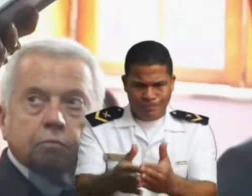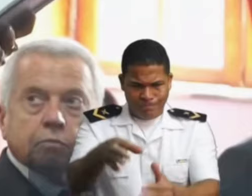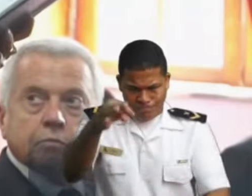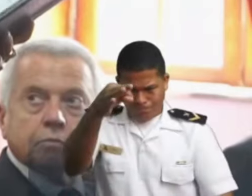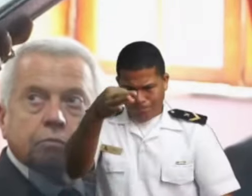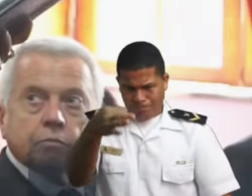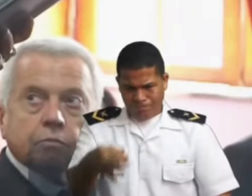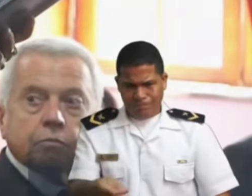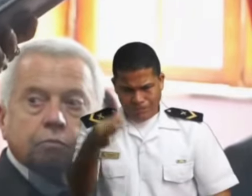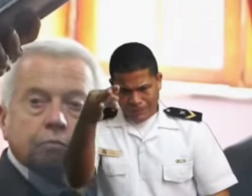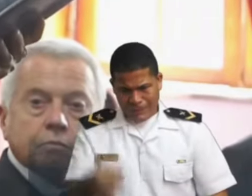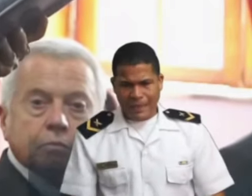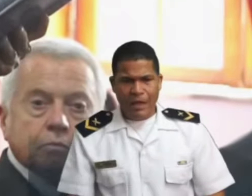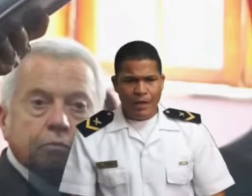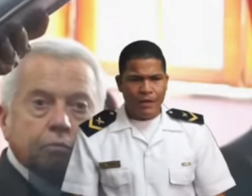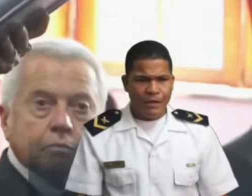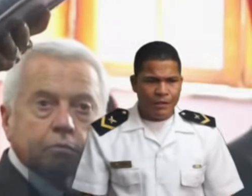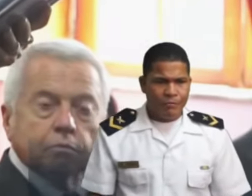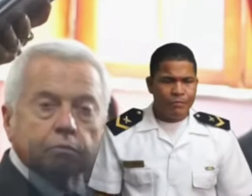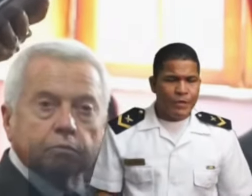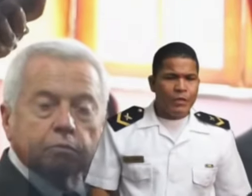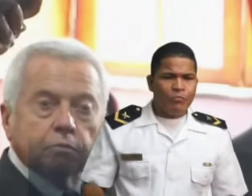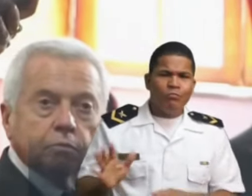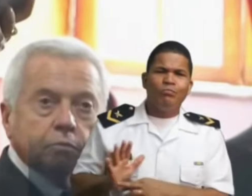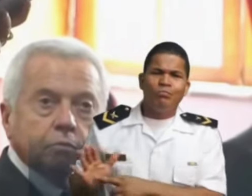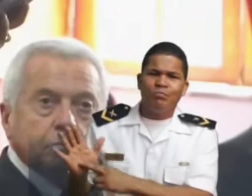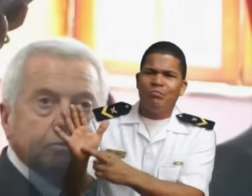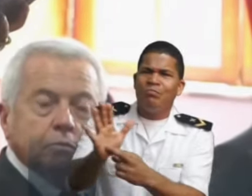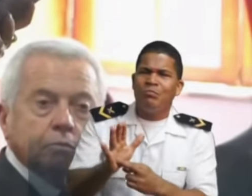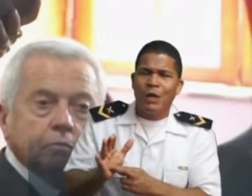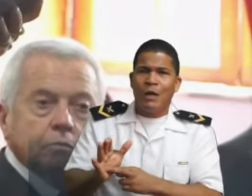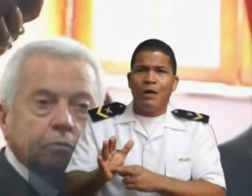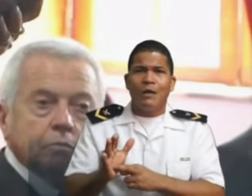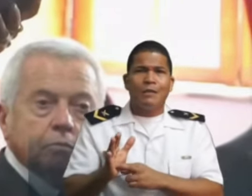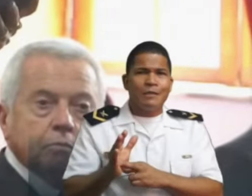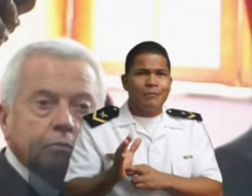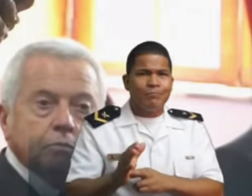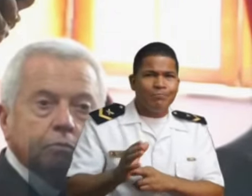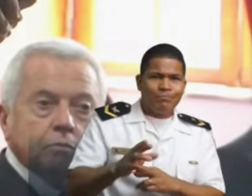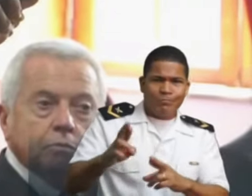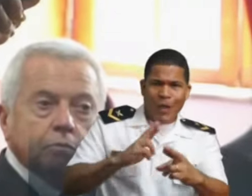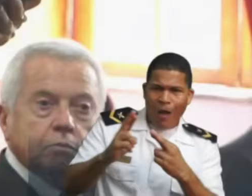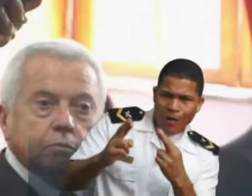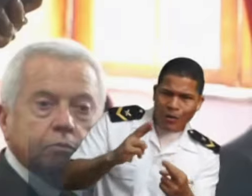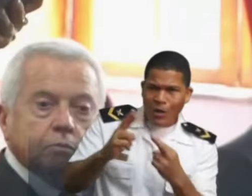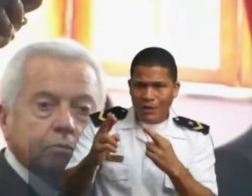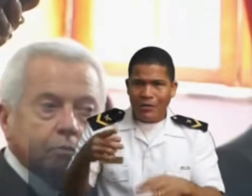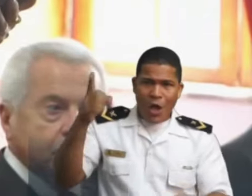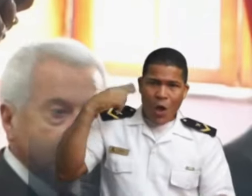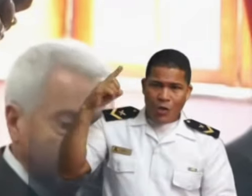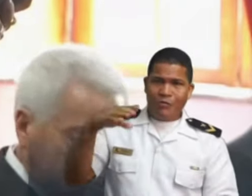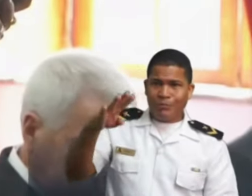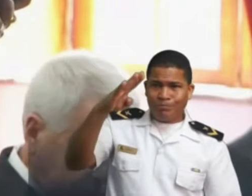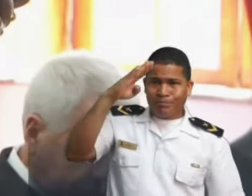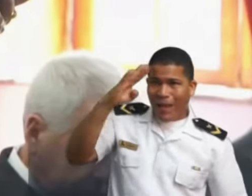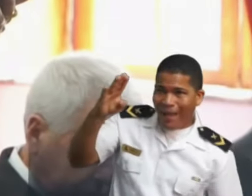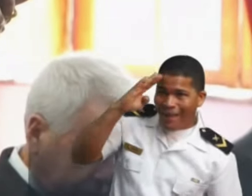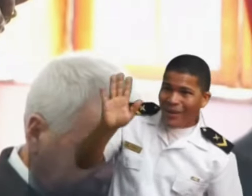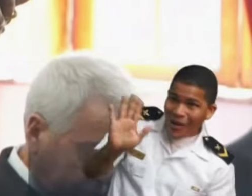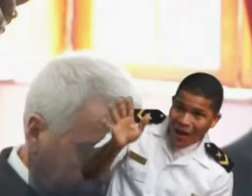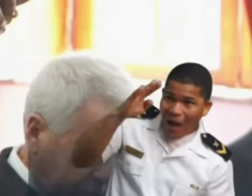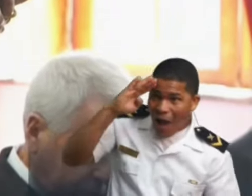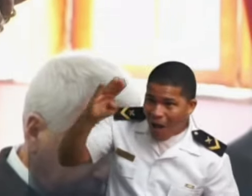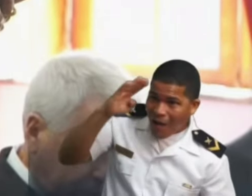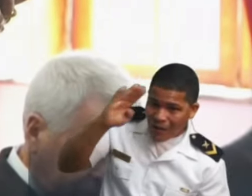Isso é revelado a partir da continência com que os advogados são saudados ao adentrar o tribunal, até